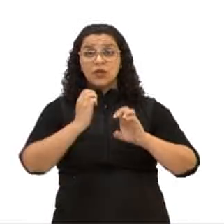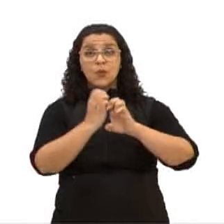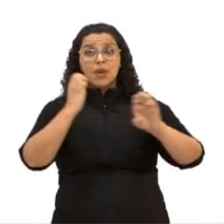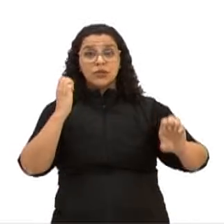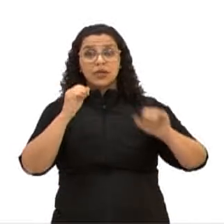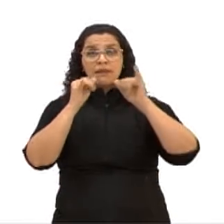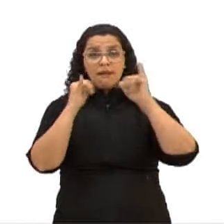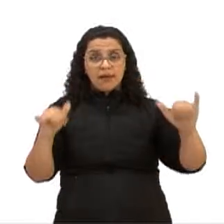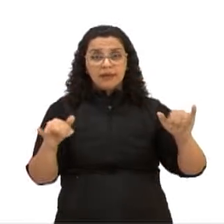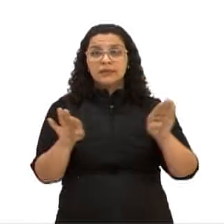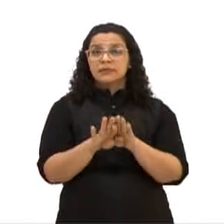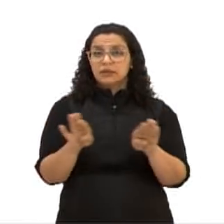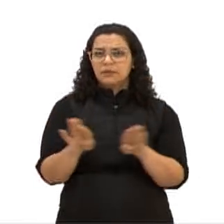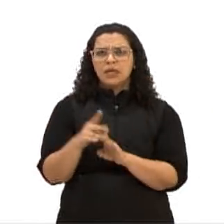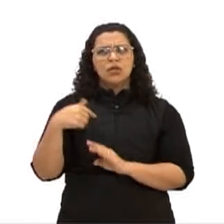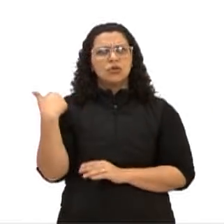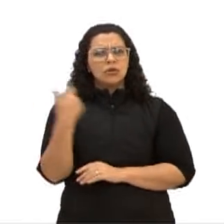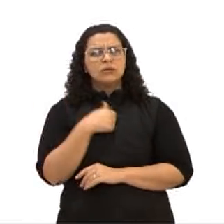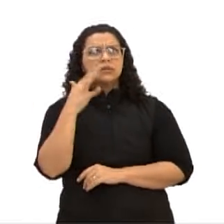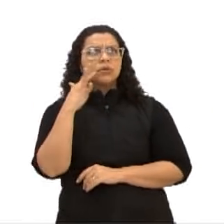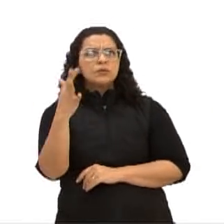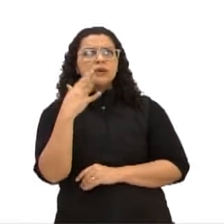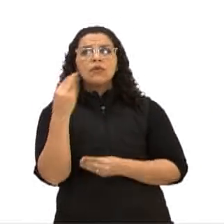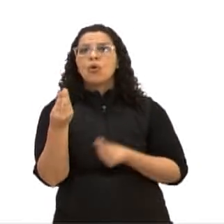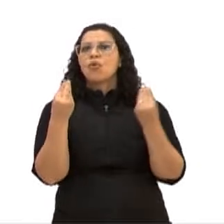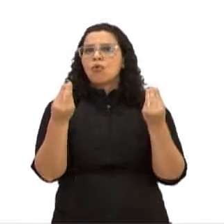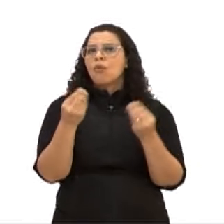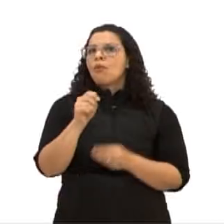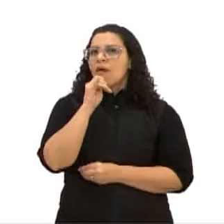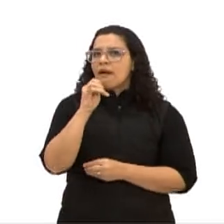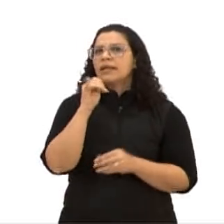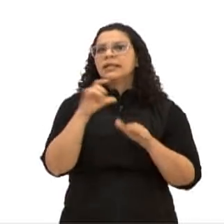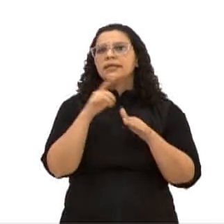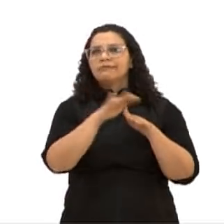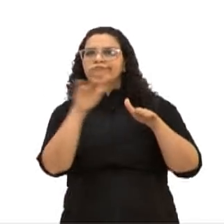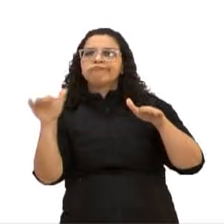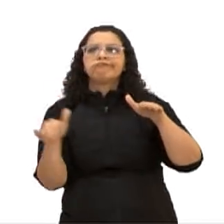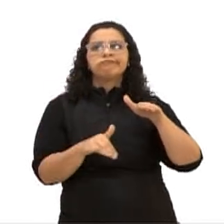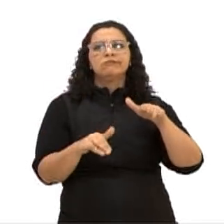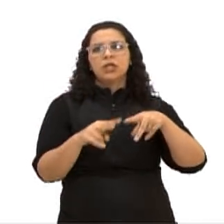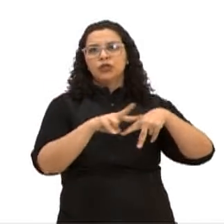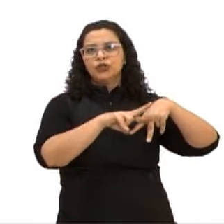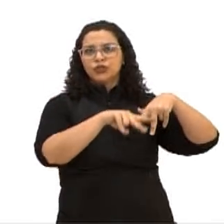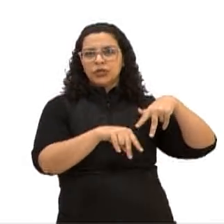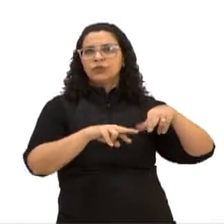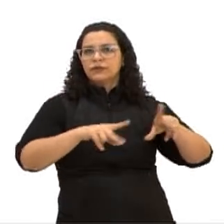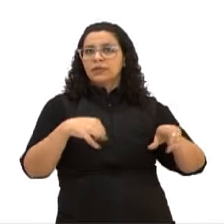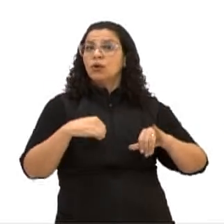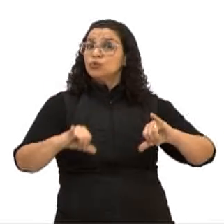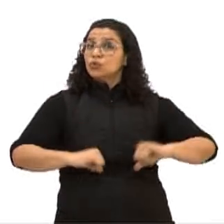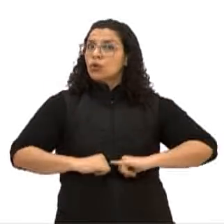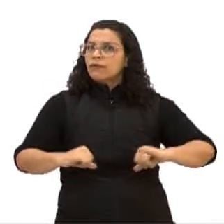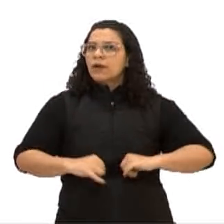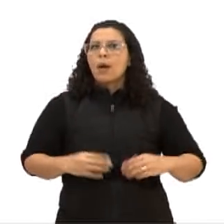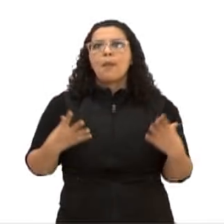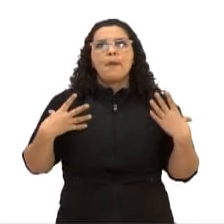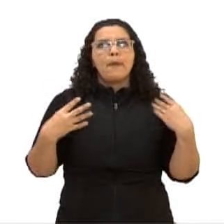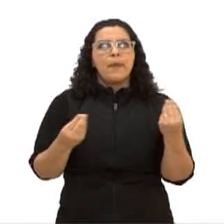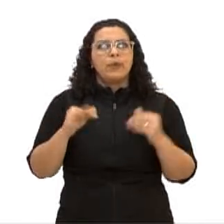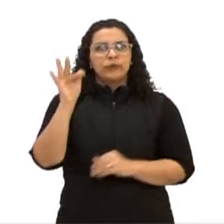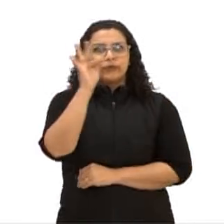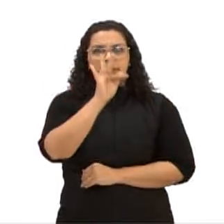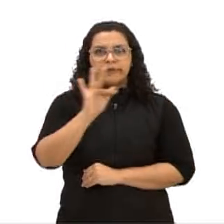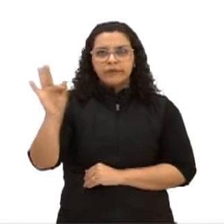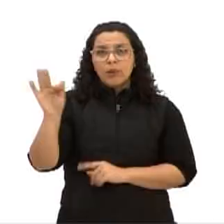eletricista e não imaginava o quanto ainda existe essa diferença de gêneros. Sofri bastante com isso na